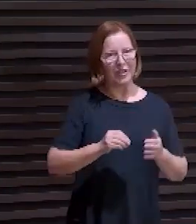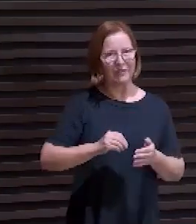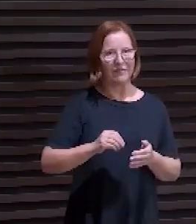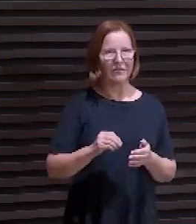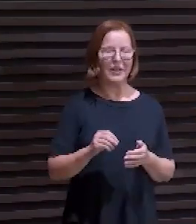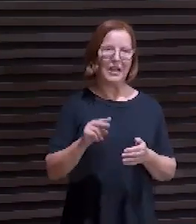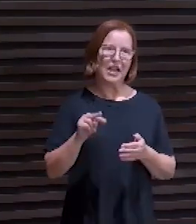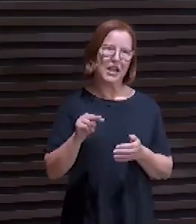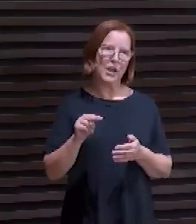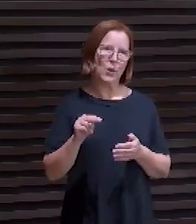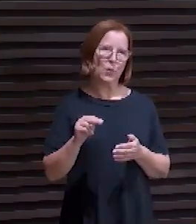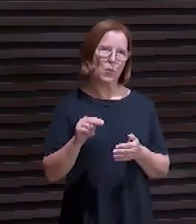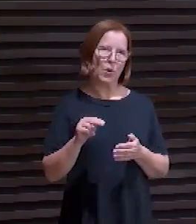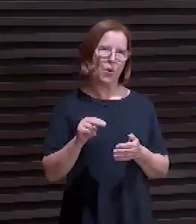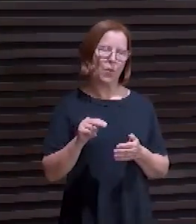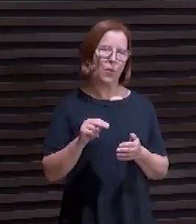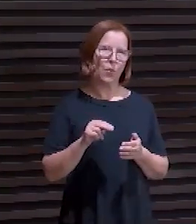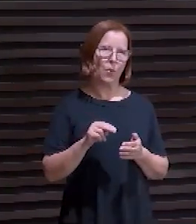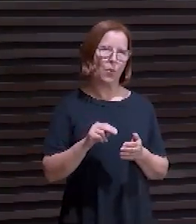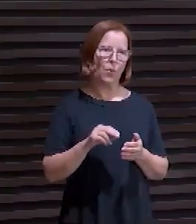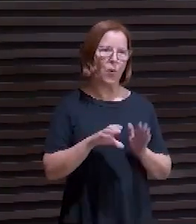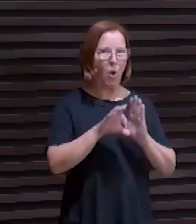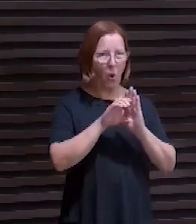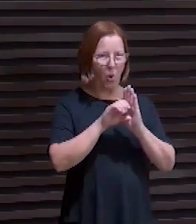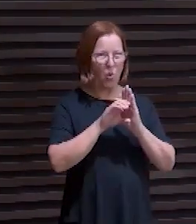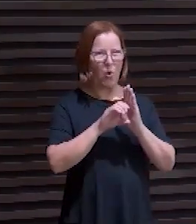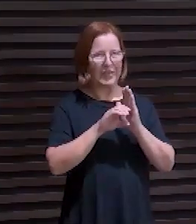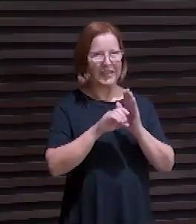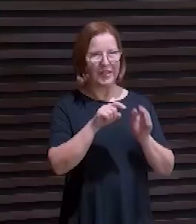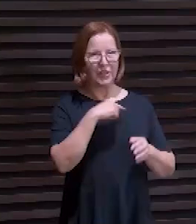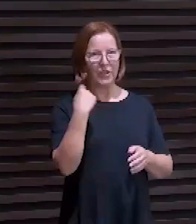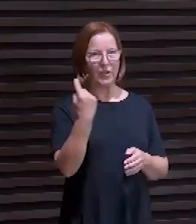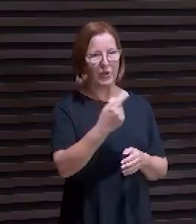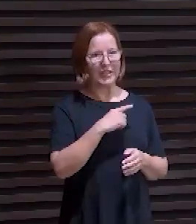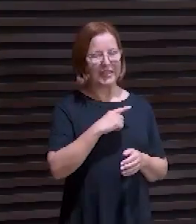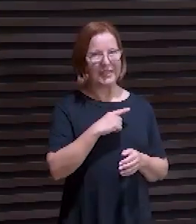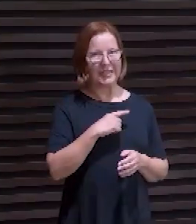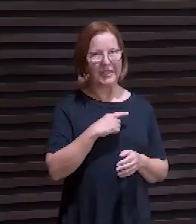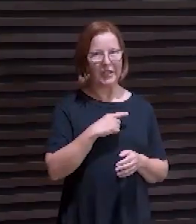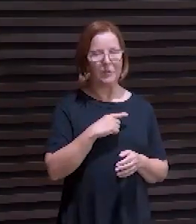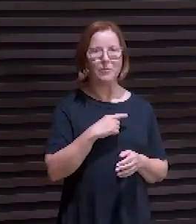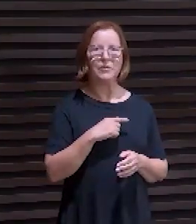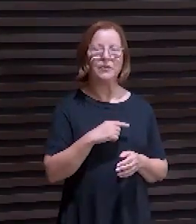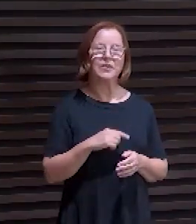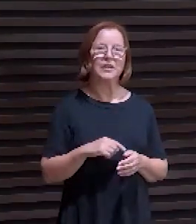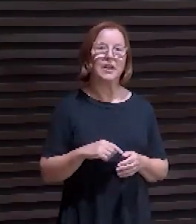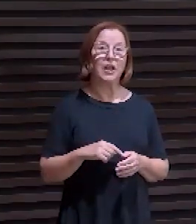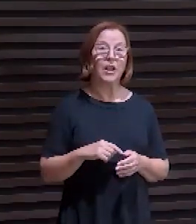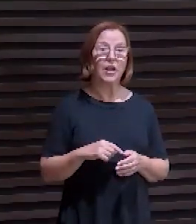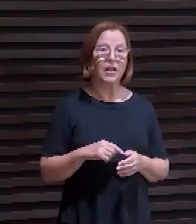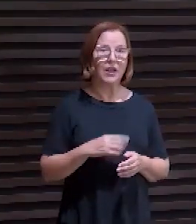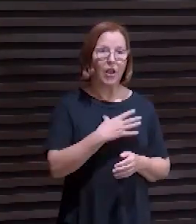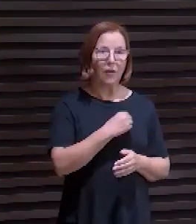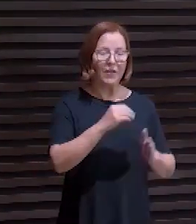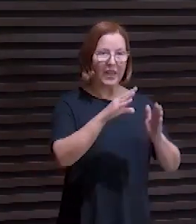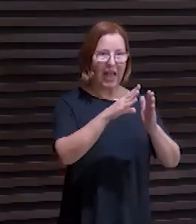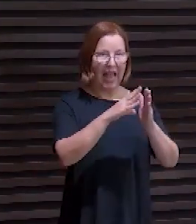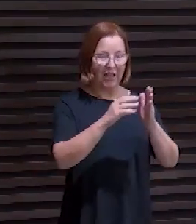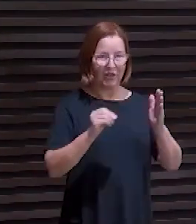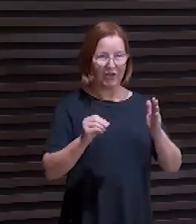que nós temos no nosso direito aqui. O filho adotivo é aquele que vai ter